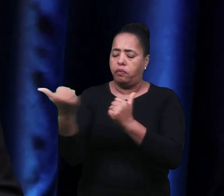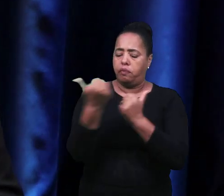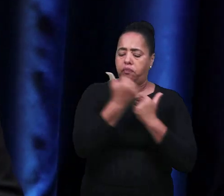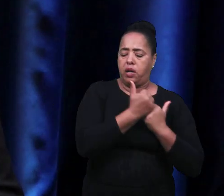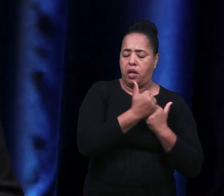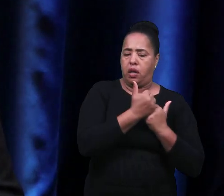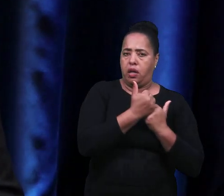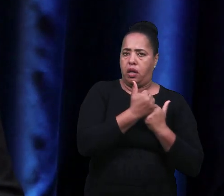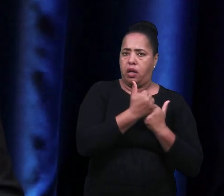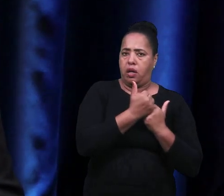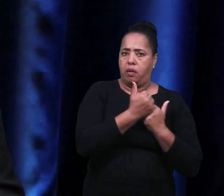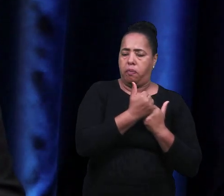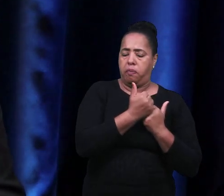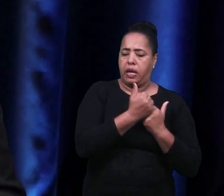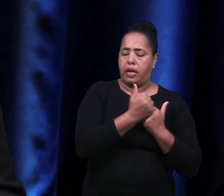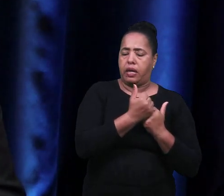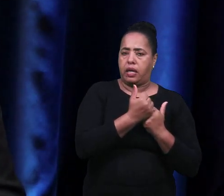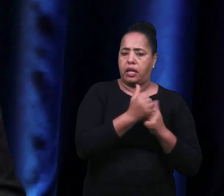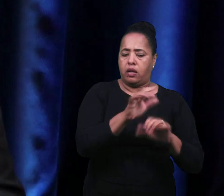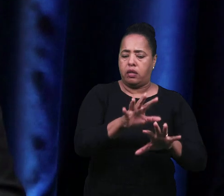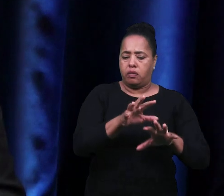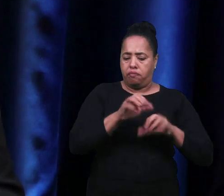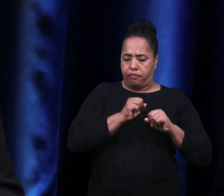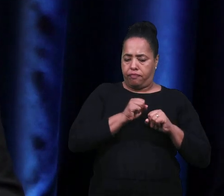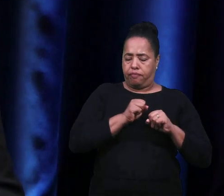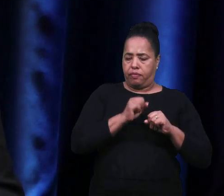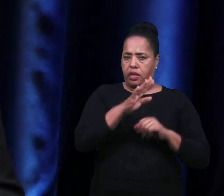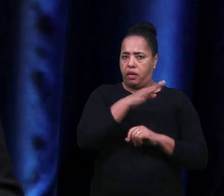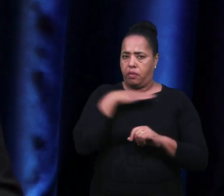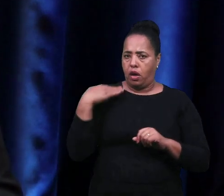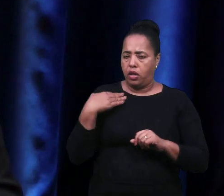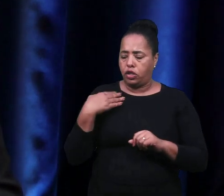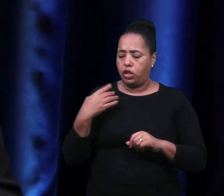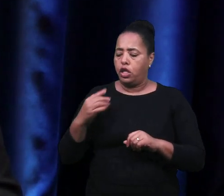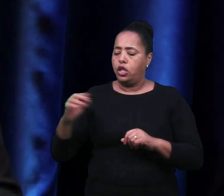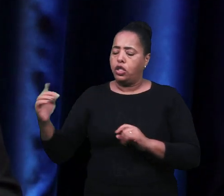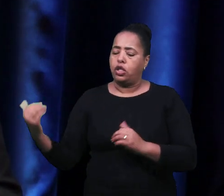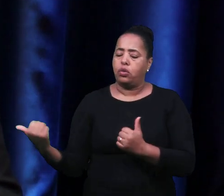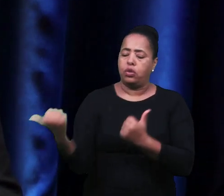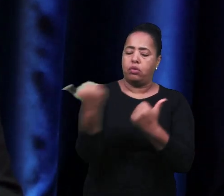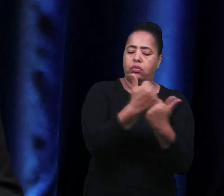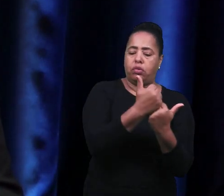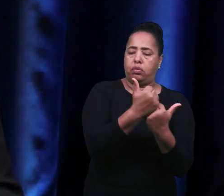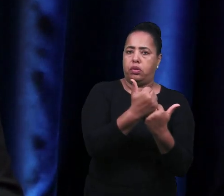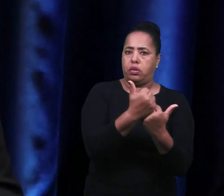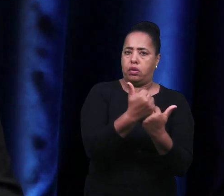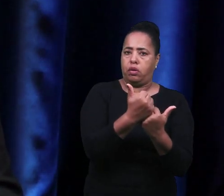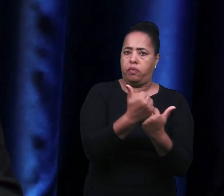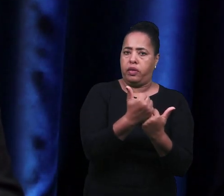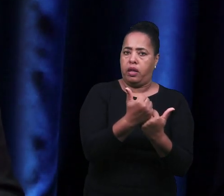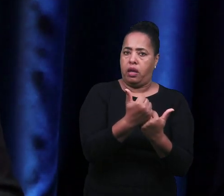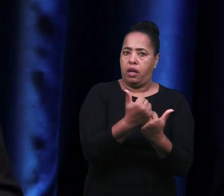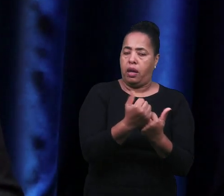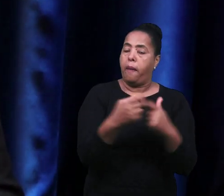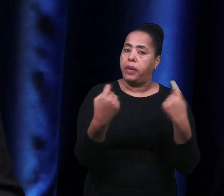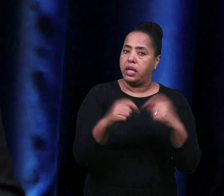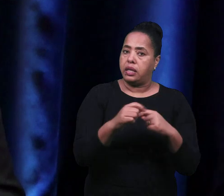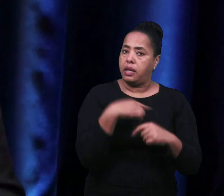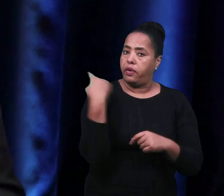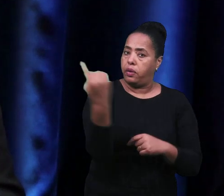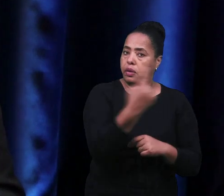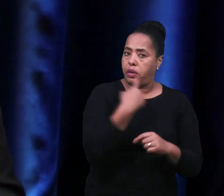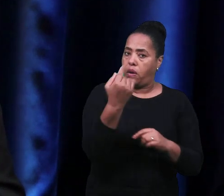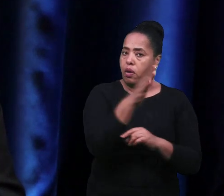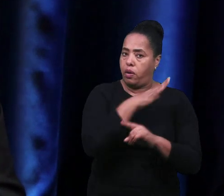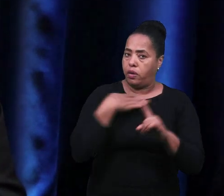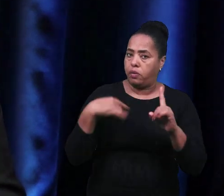morte não nos atingisse. Ele sofreu isso, nos substituindo. Ao invés de nós morrermos, ele morreu por